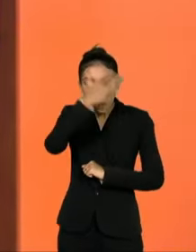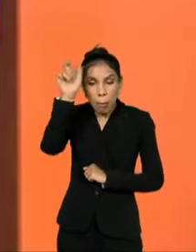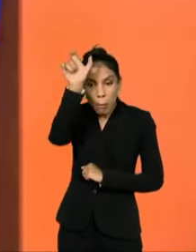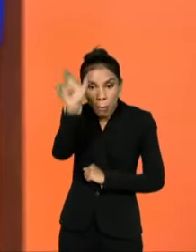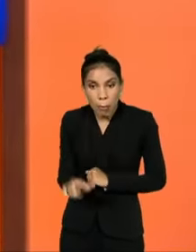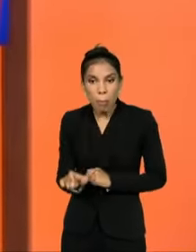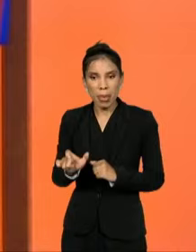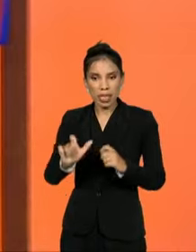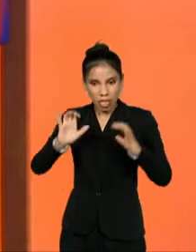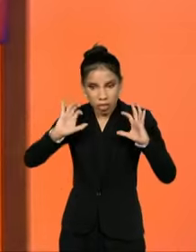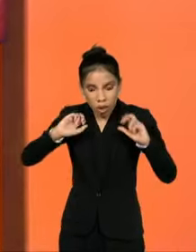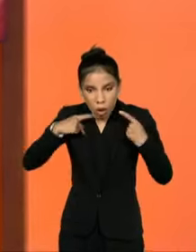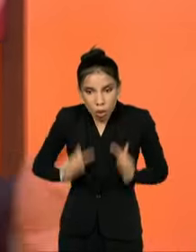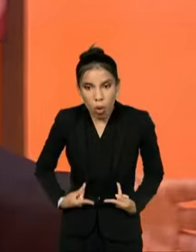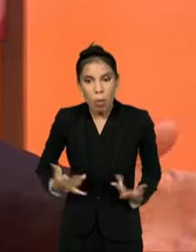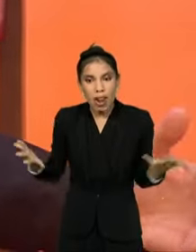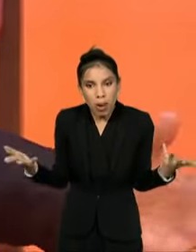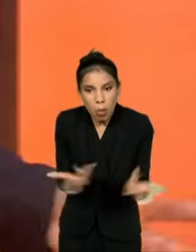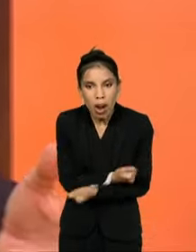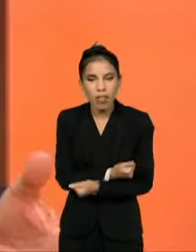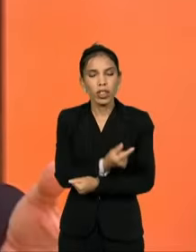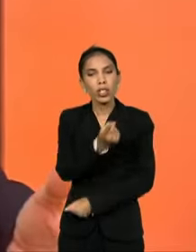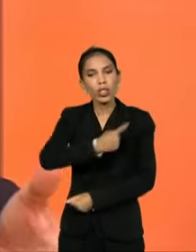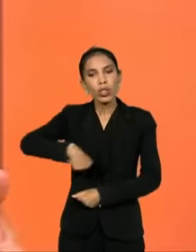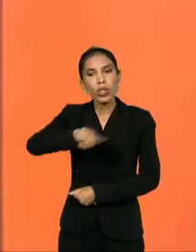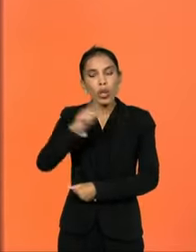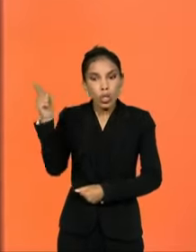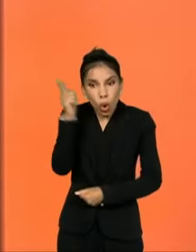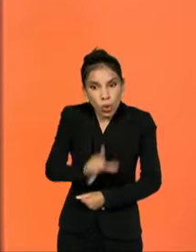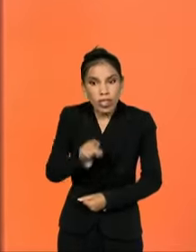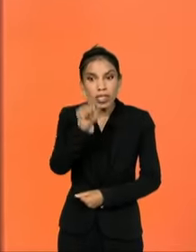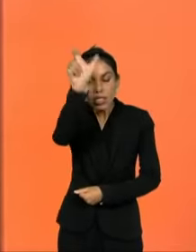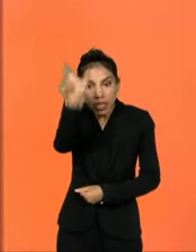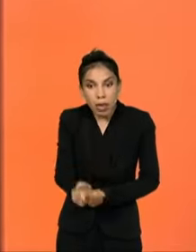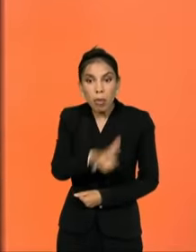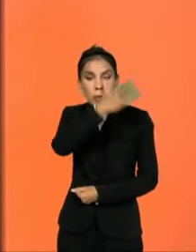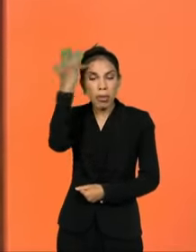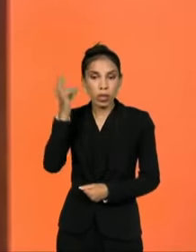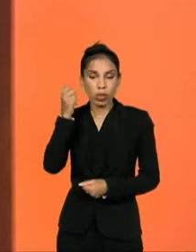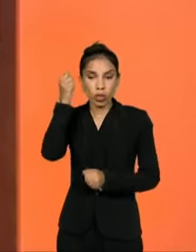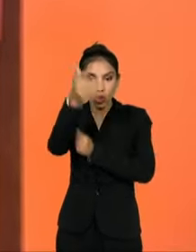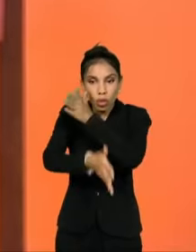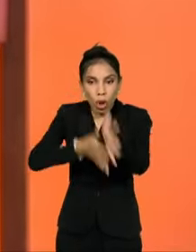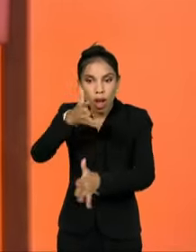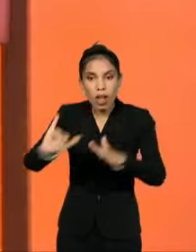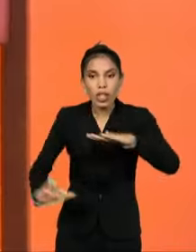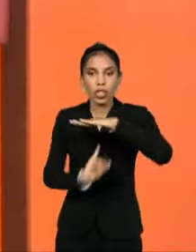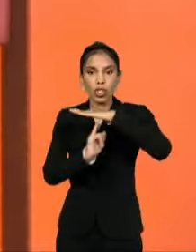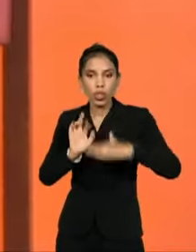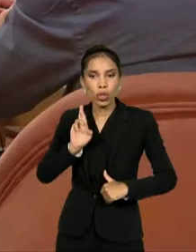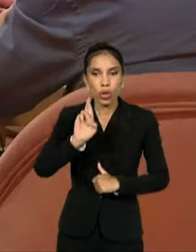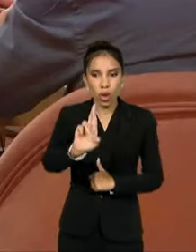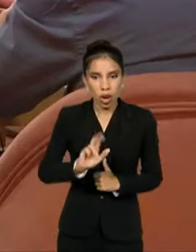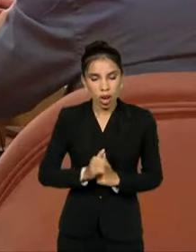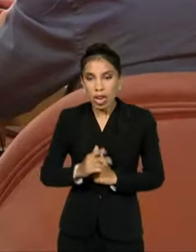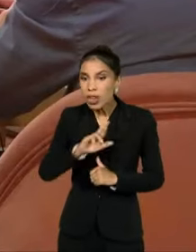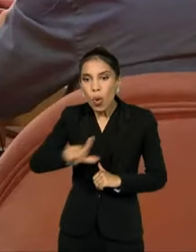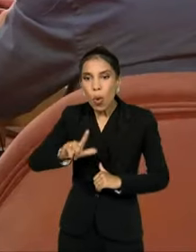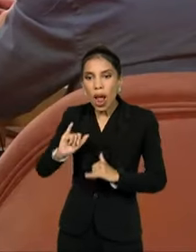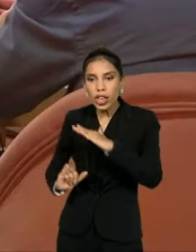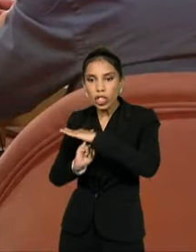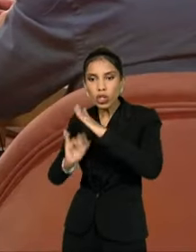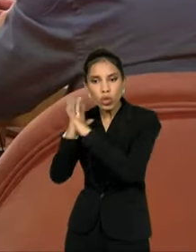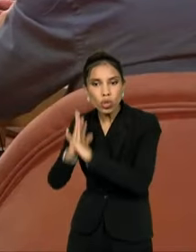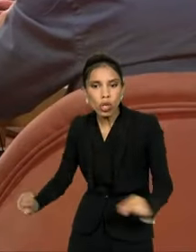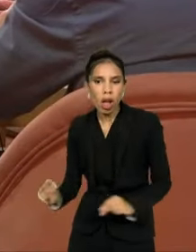pessoas extraordinárias em todos esses lugares, claro, que a gente, claro, tem que fazer, claro, conseguir com que essas pessoas falem pelas instituições, né? Agora, e não acabar com elas, né?